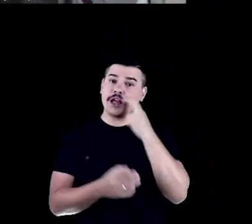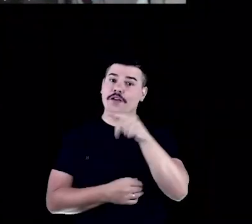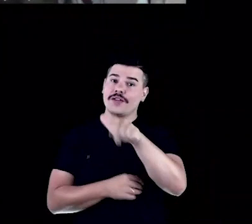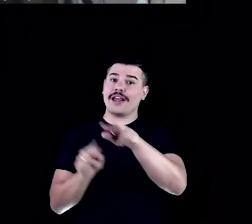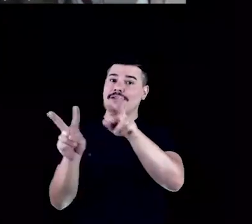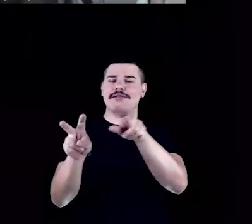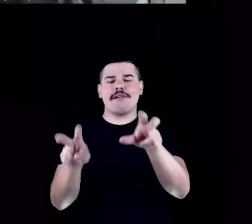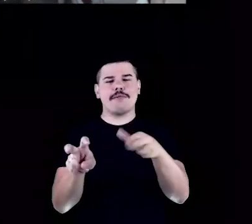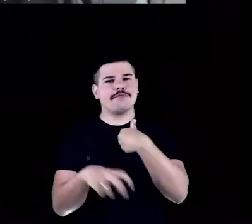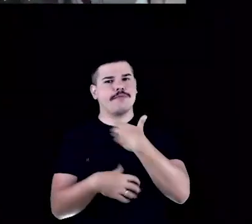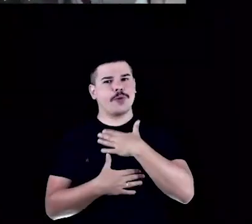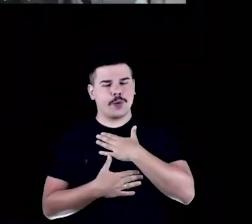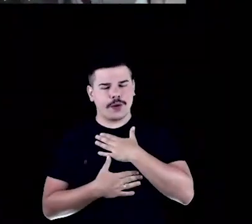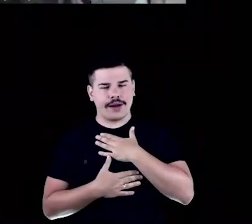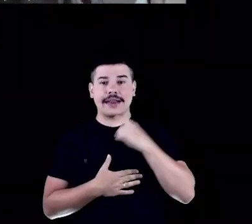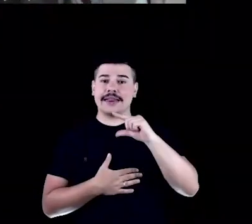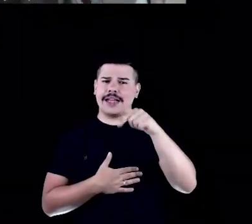literatura, mas aí depois,